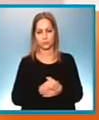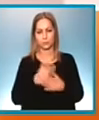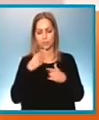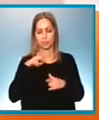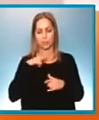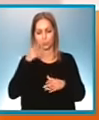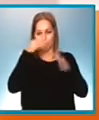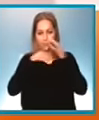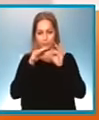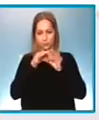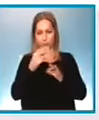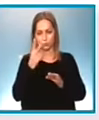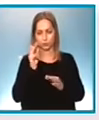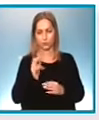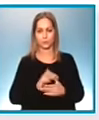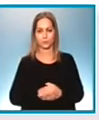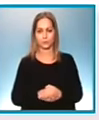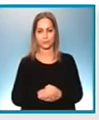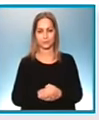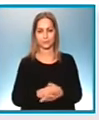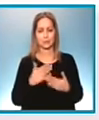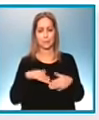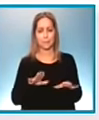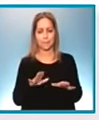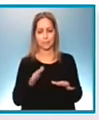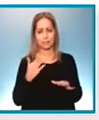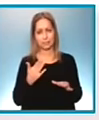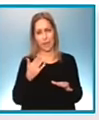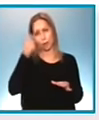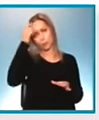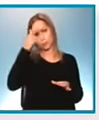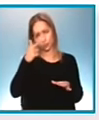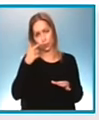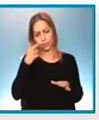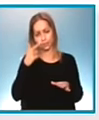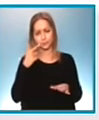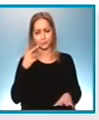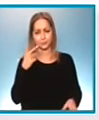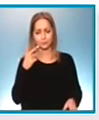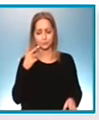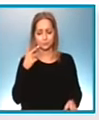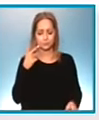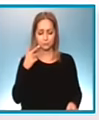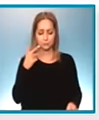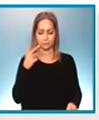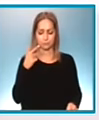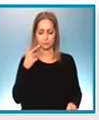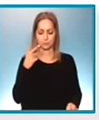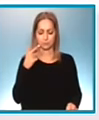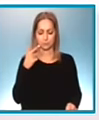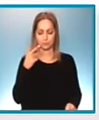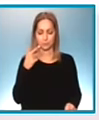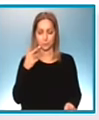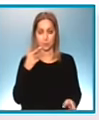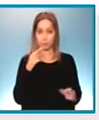Português. Em dois anos? Em dois anos, sim. No entanto, existe uma história, enfim, digna de um